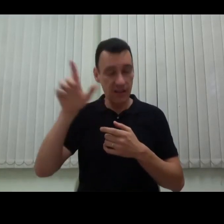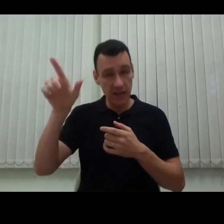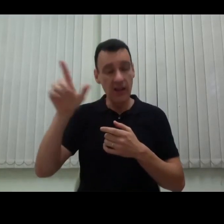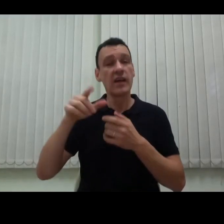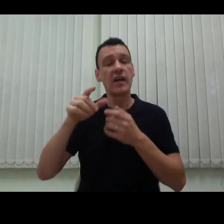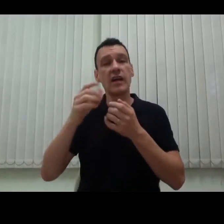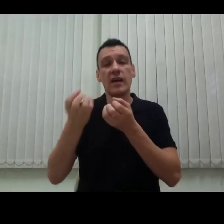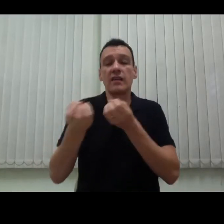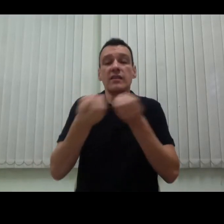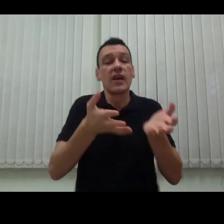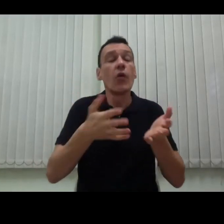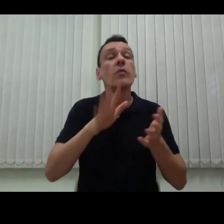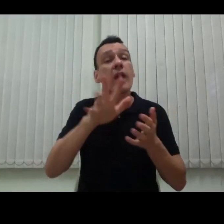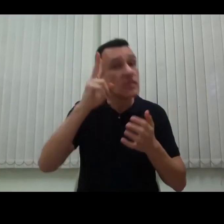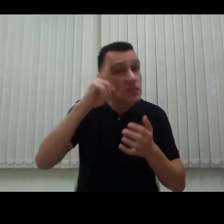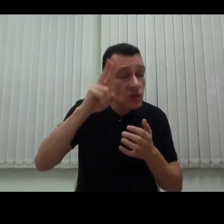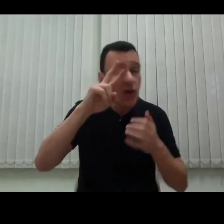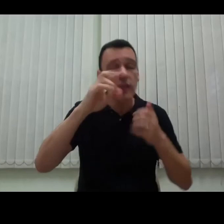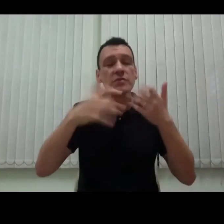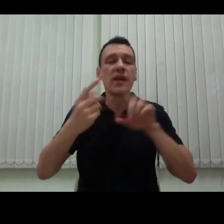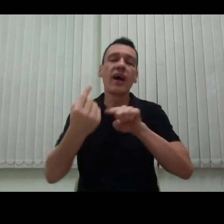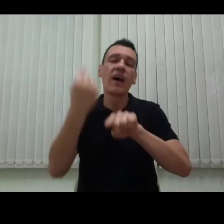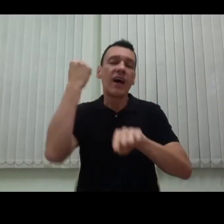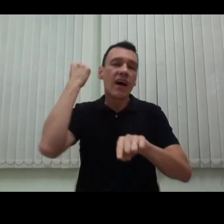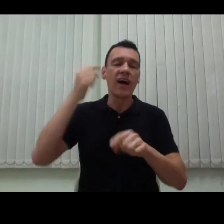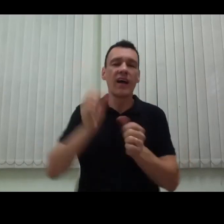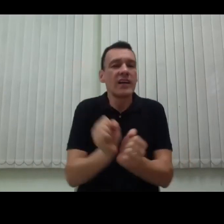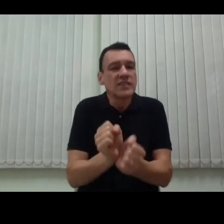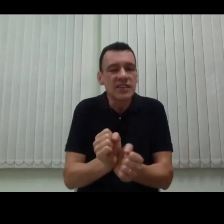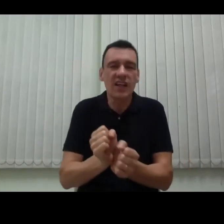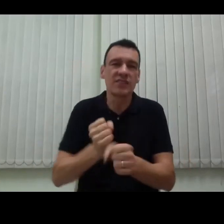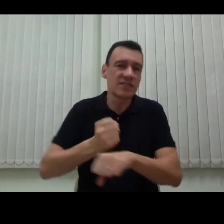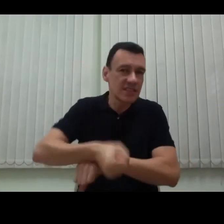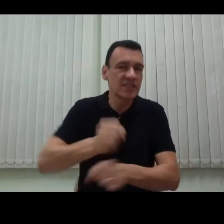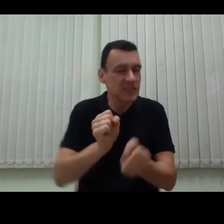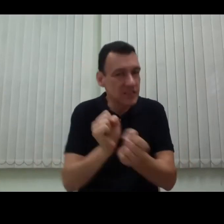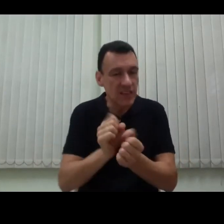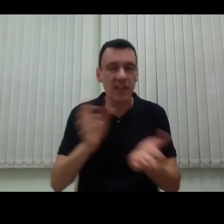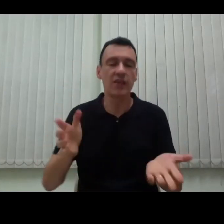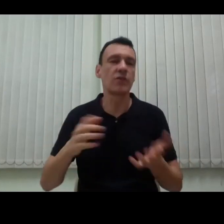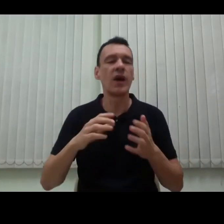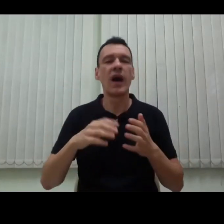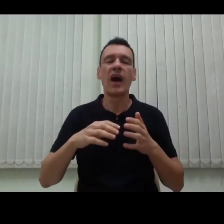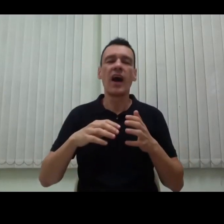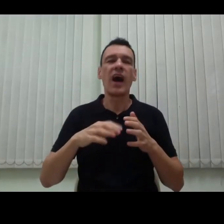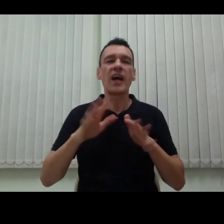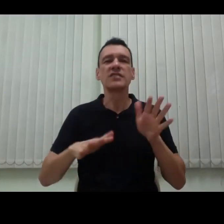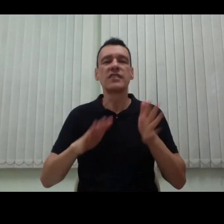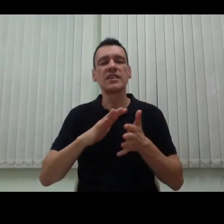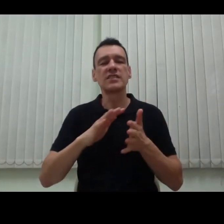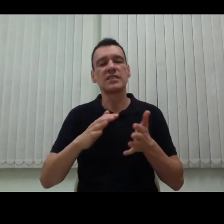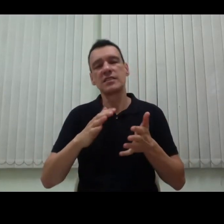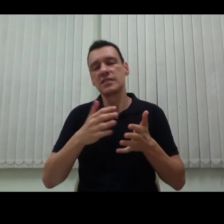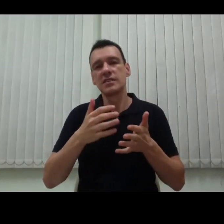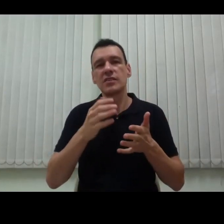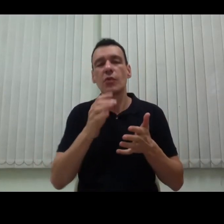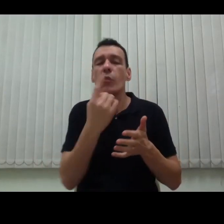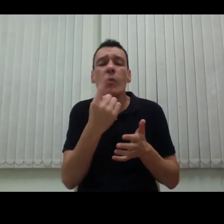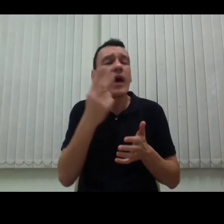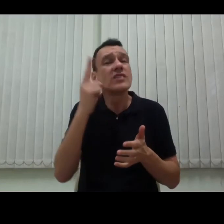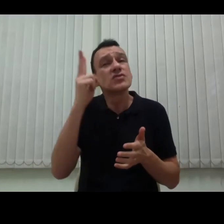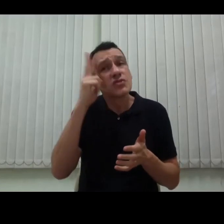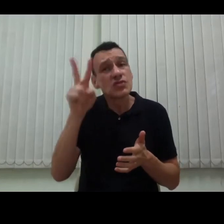da escravidão, sem cidadania, uma imagem pejorativa, uma história única, como fala Chimamanda Adichie,